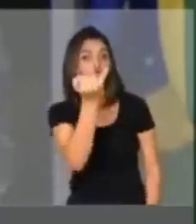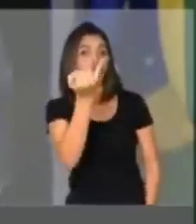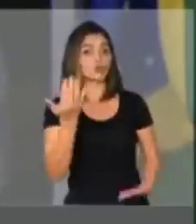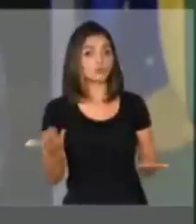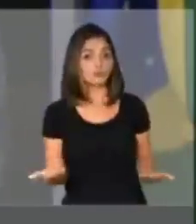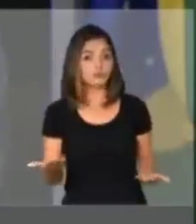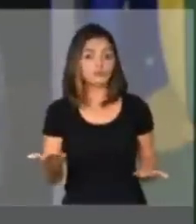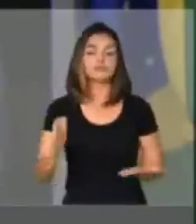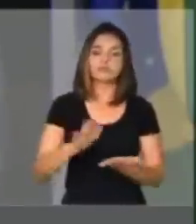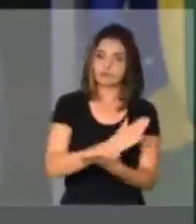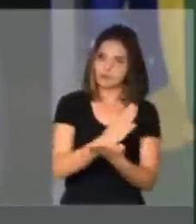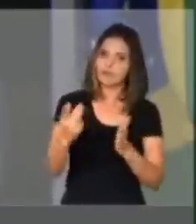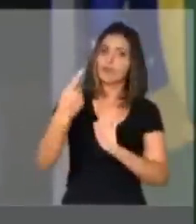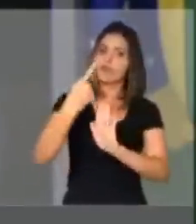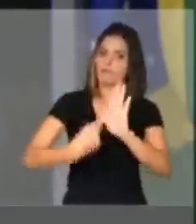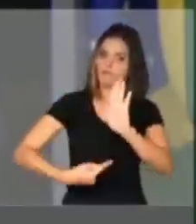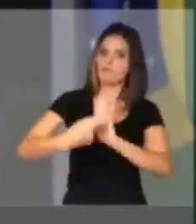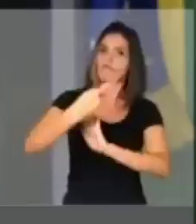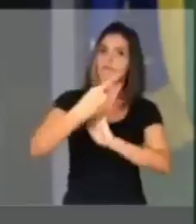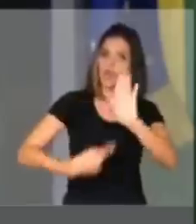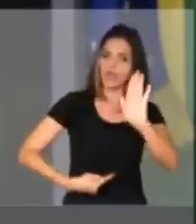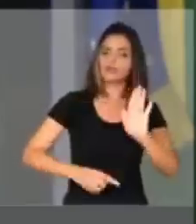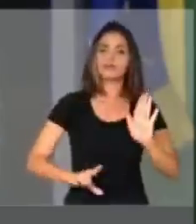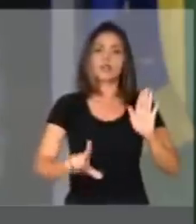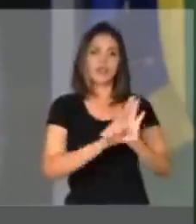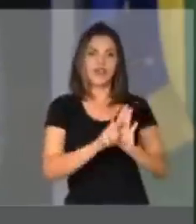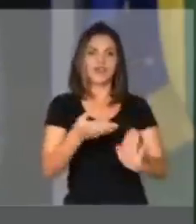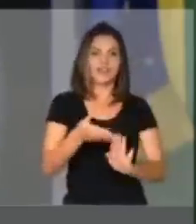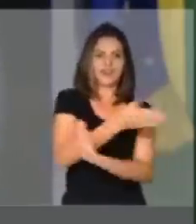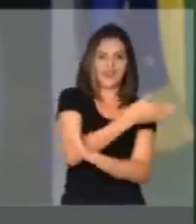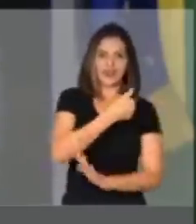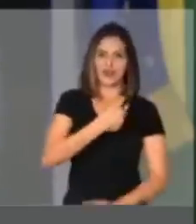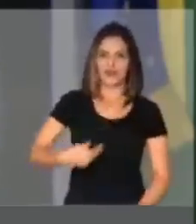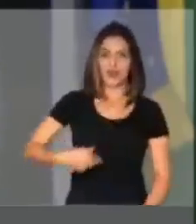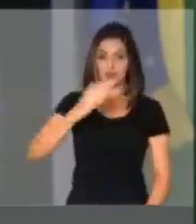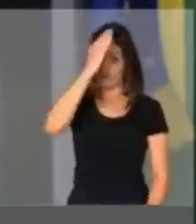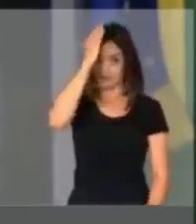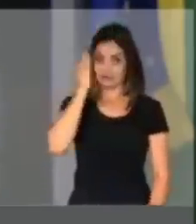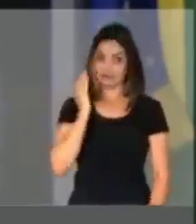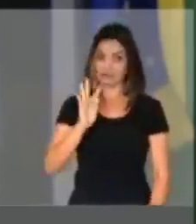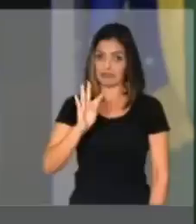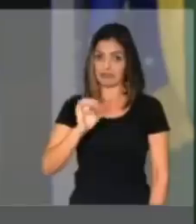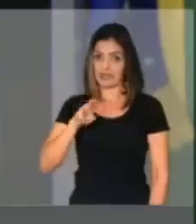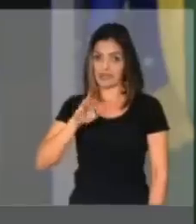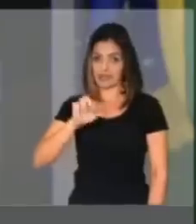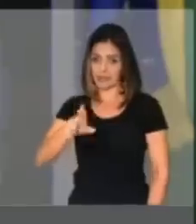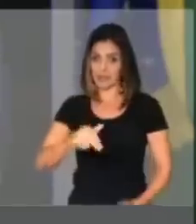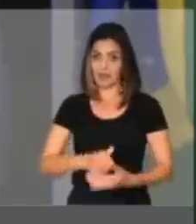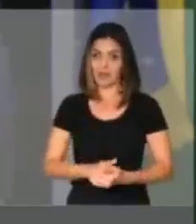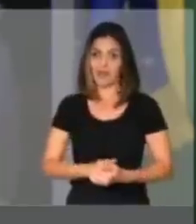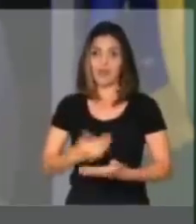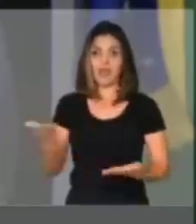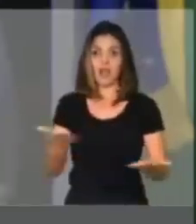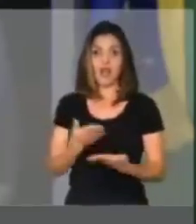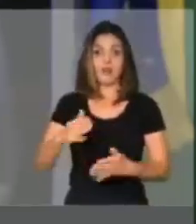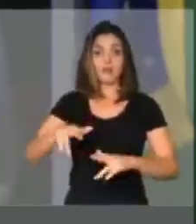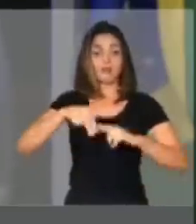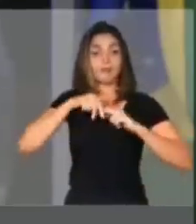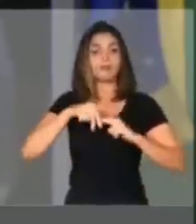Isso, alguns vetos ainda de leis do governo Temer, que aqui a liderança do governo, em acordo com os partidos, está pedindo para que